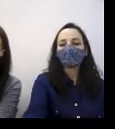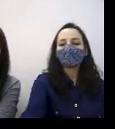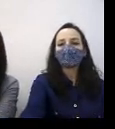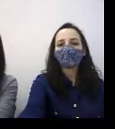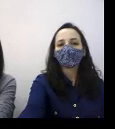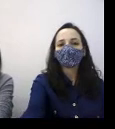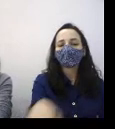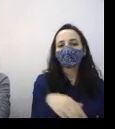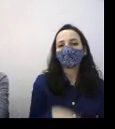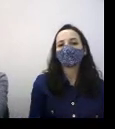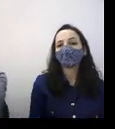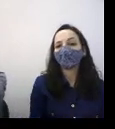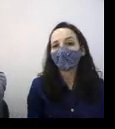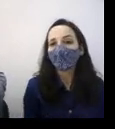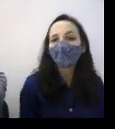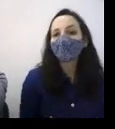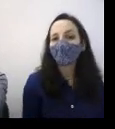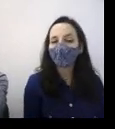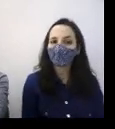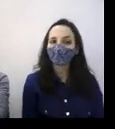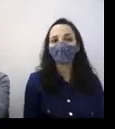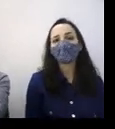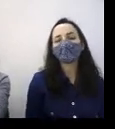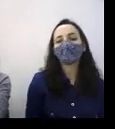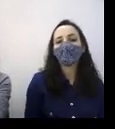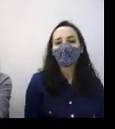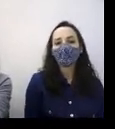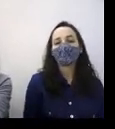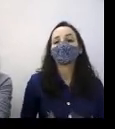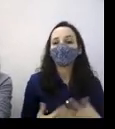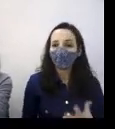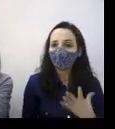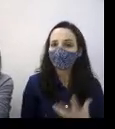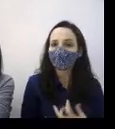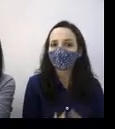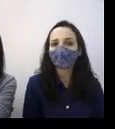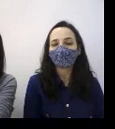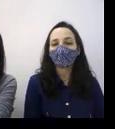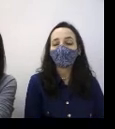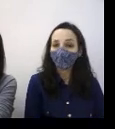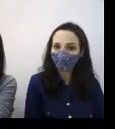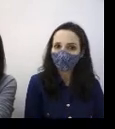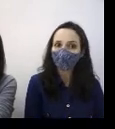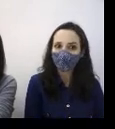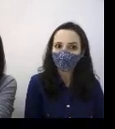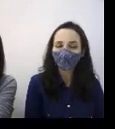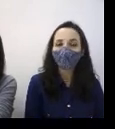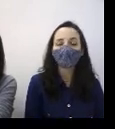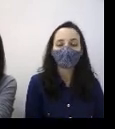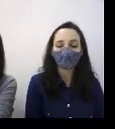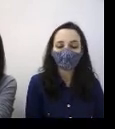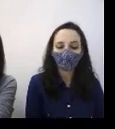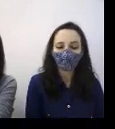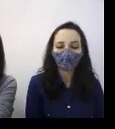E aí, né, então, assim, esse trabalho do luto, né, passar por esse processo é muito difícil,